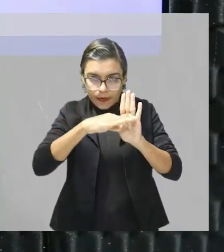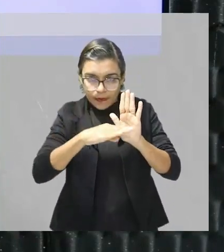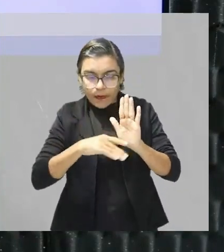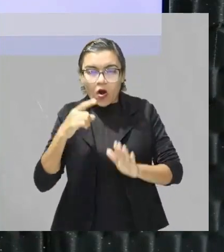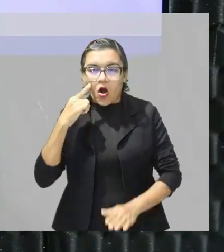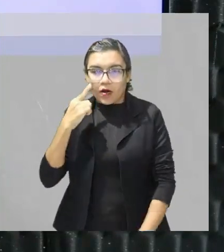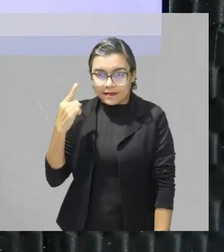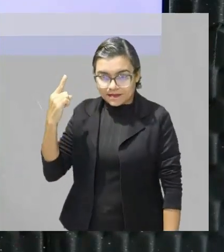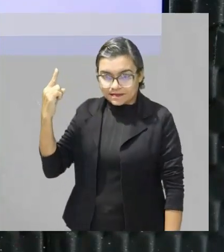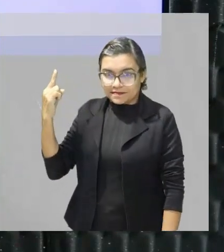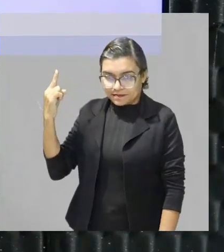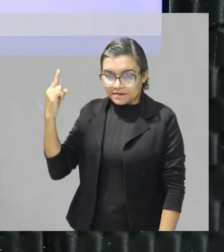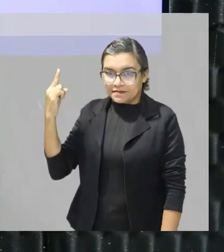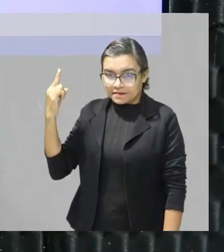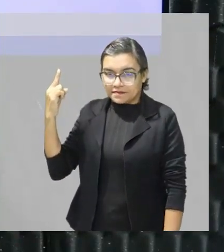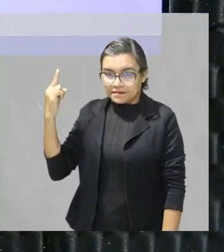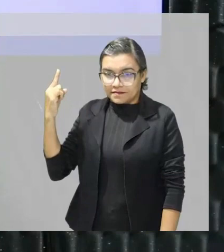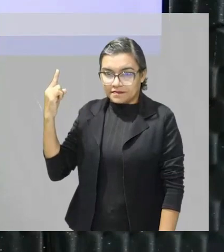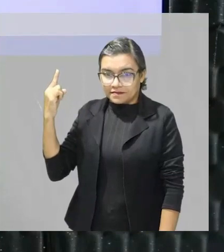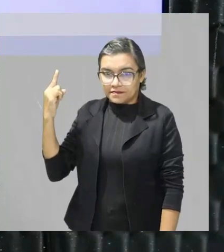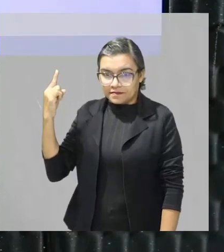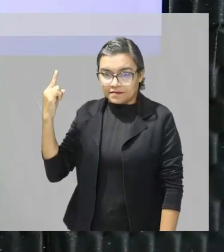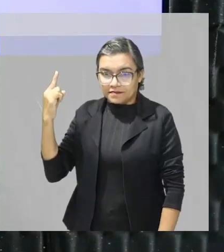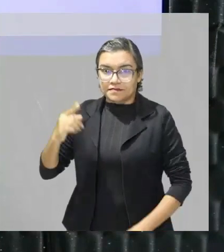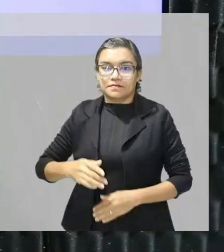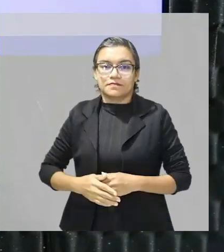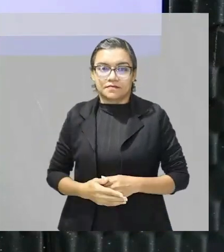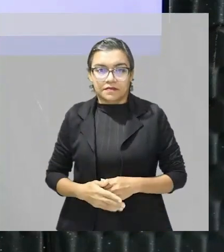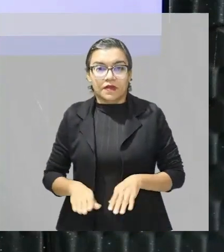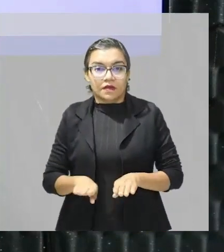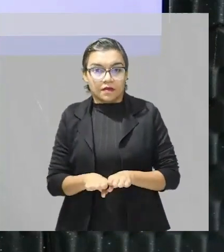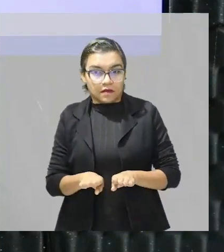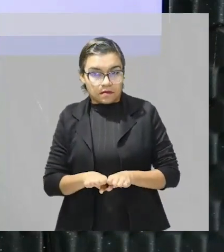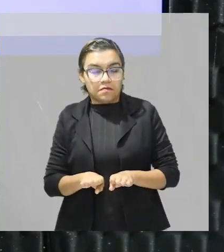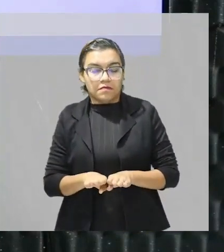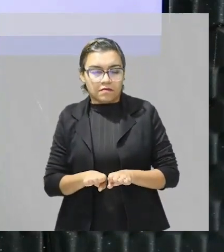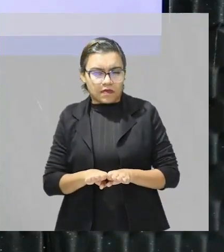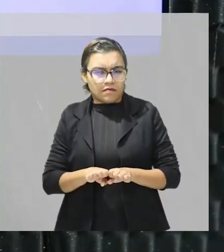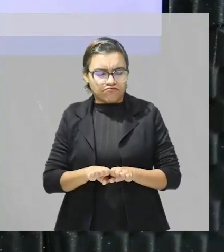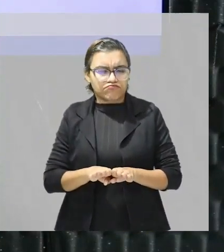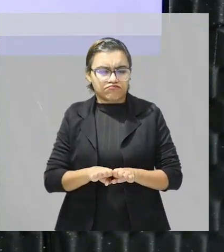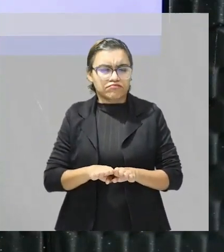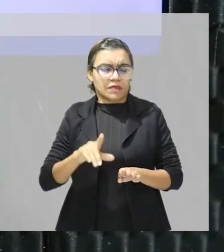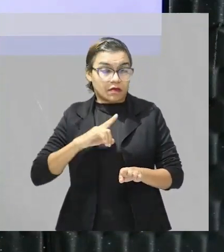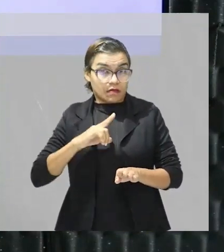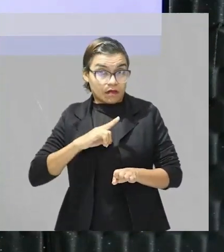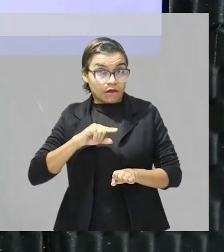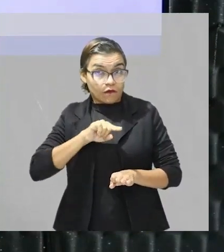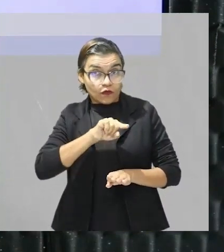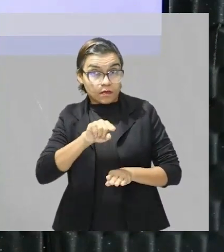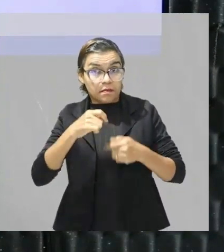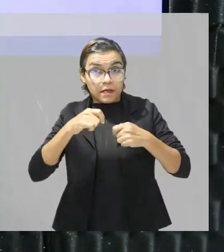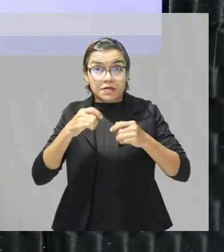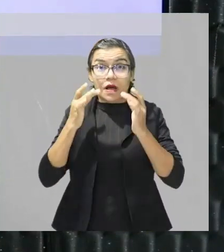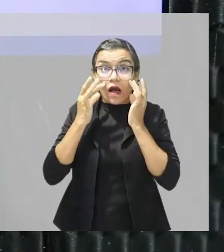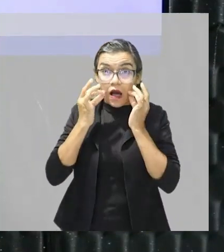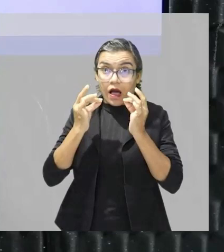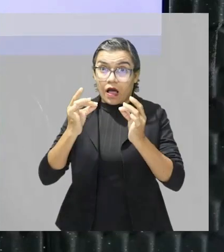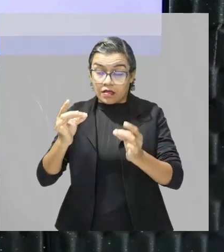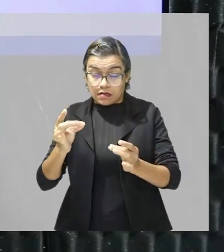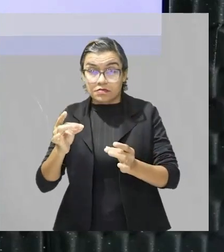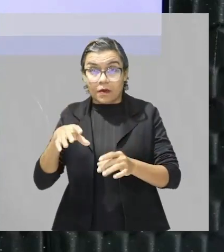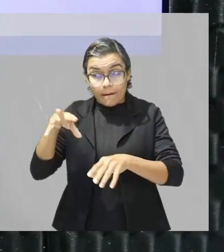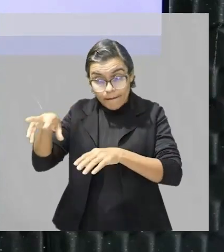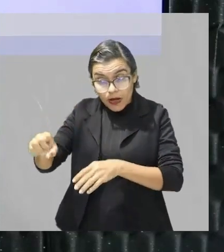Thomson Rutherford o modelo de bó e o modelo atômico atual então turminha atenção lápis caneta